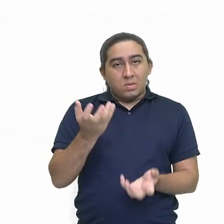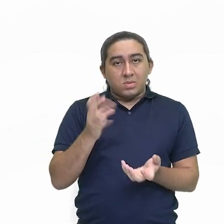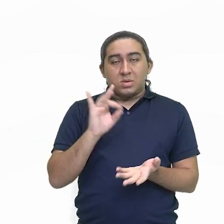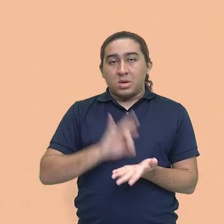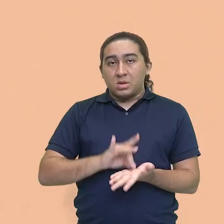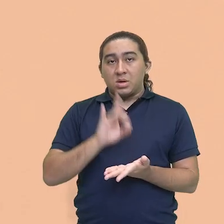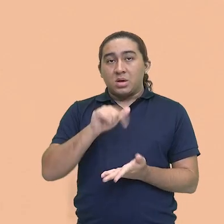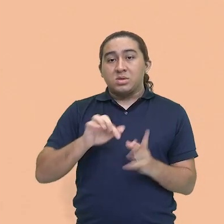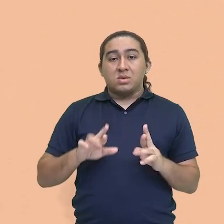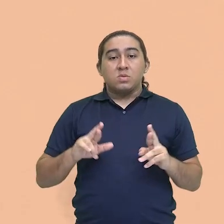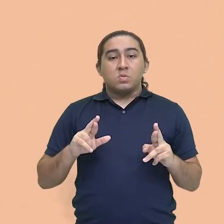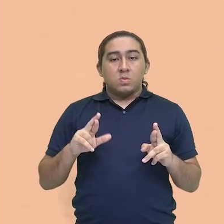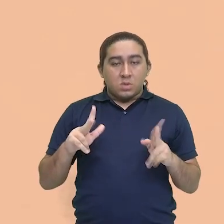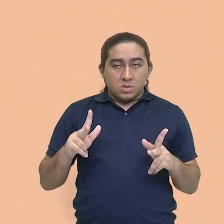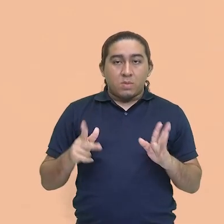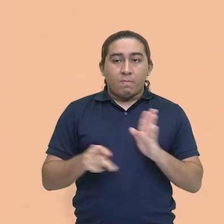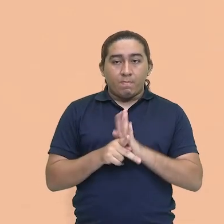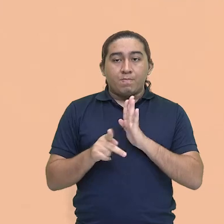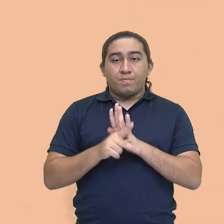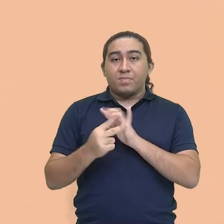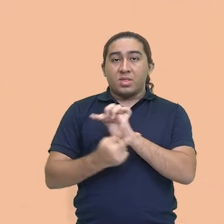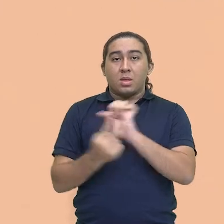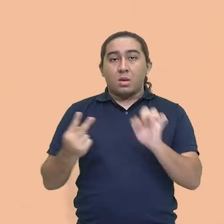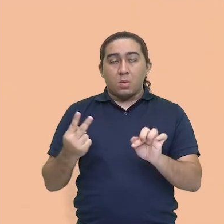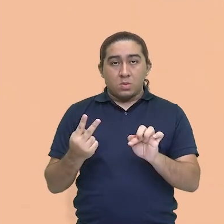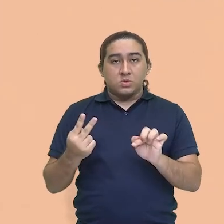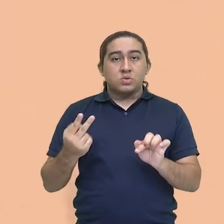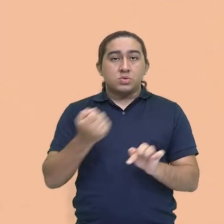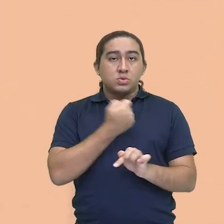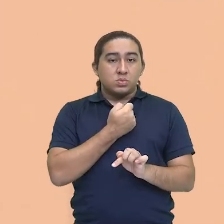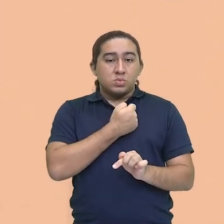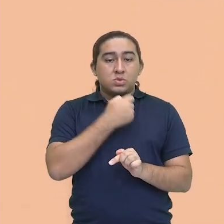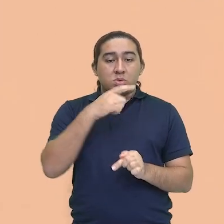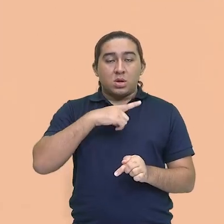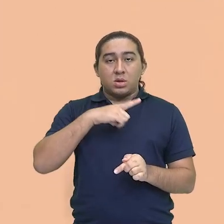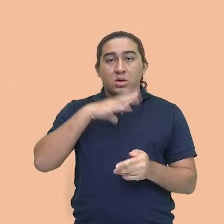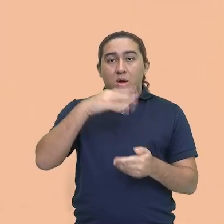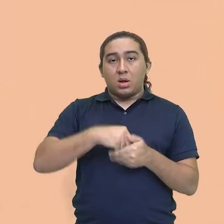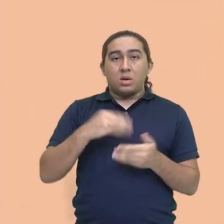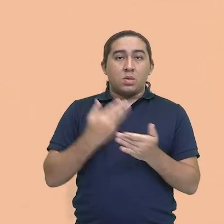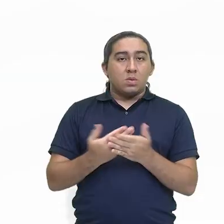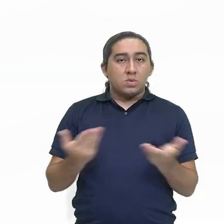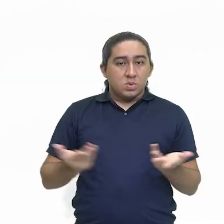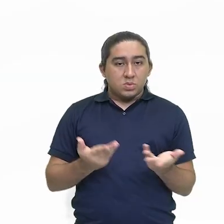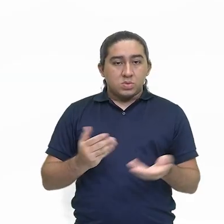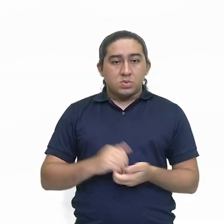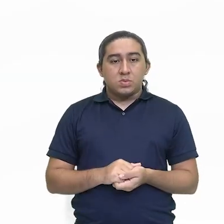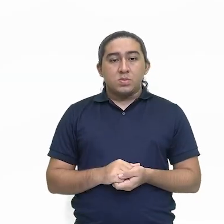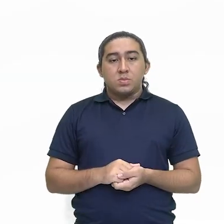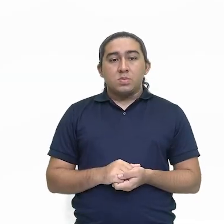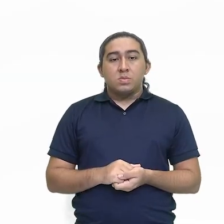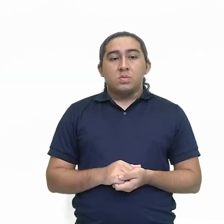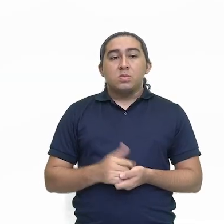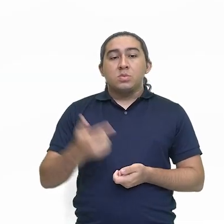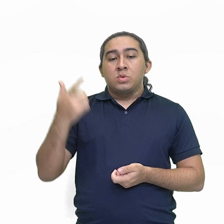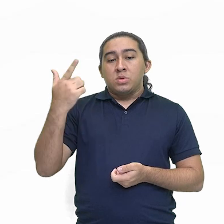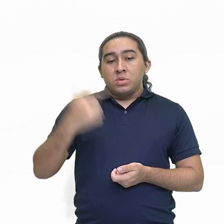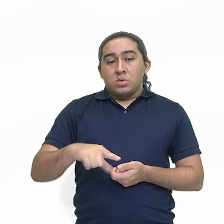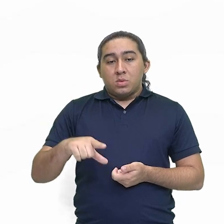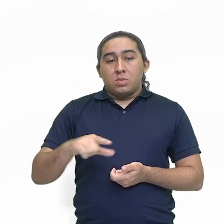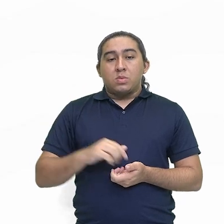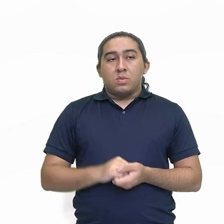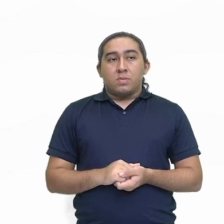Então, essa que é uma diferença ali entre esses dois termos que a gente está vendo nessa aula, tá? Esse gráfico, pessoal, mais uma vez, uma